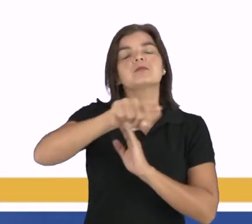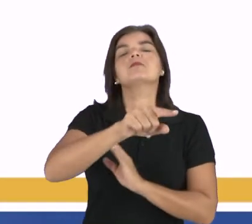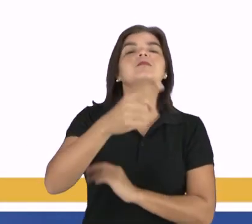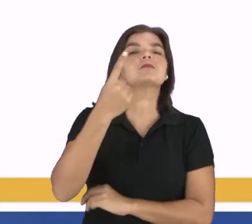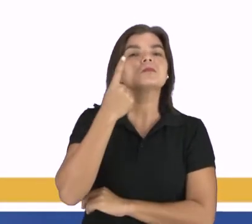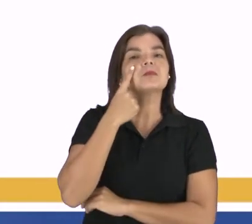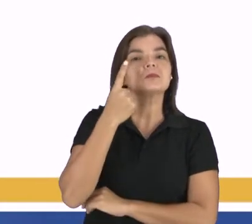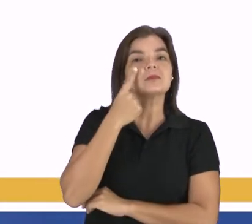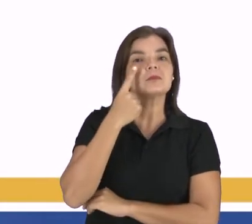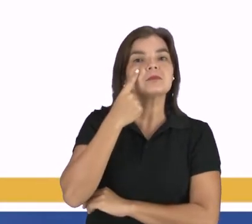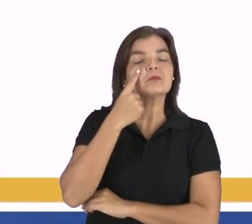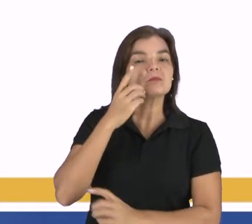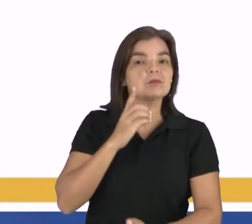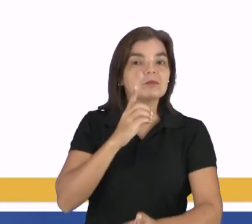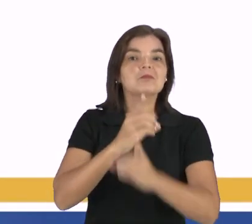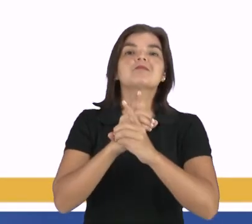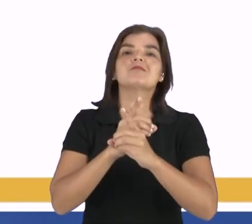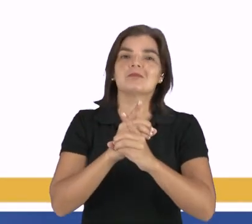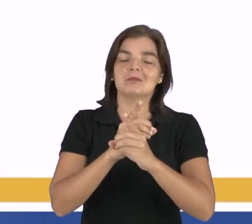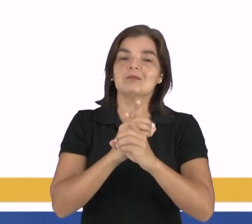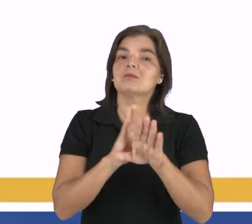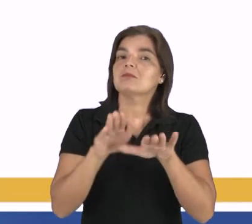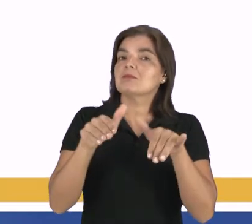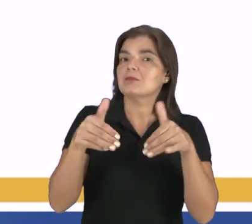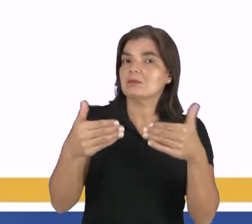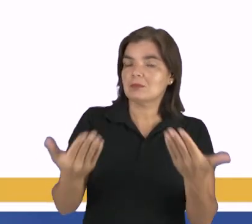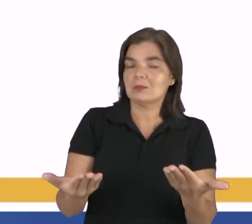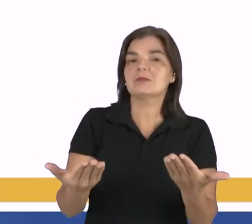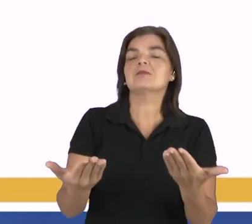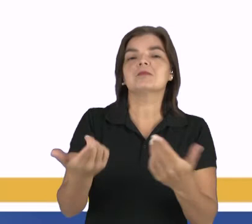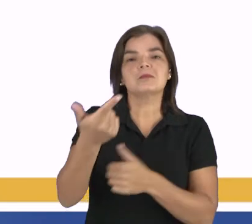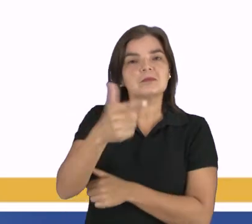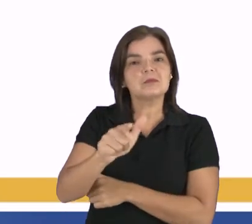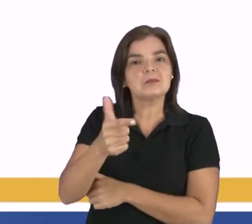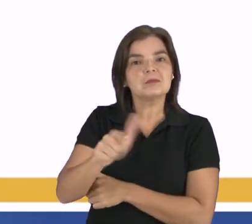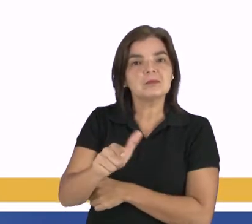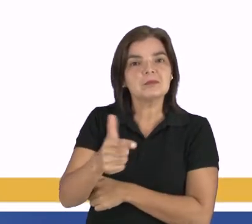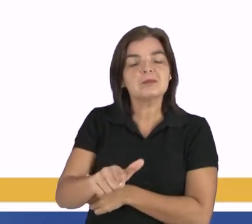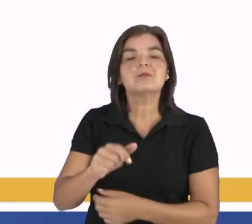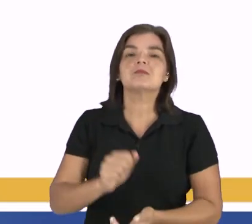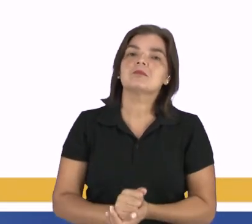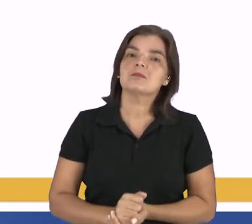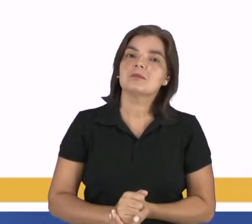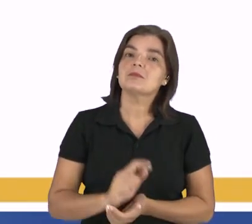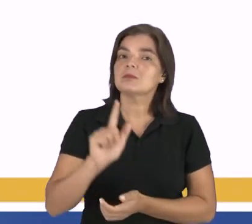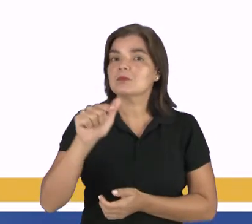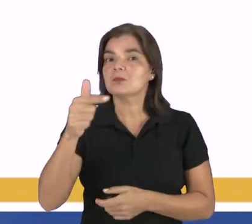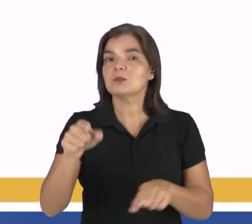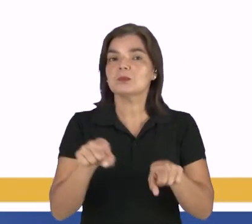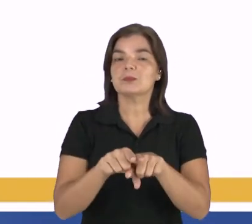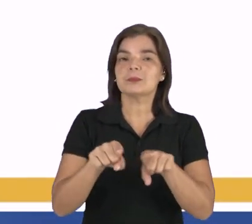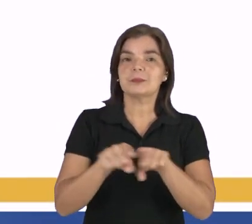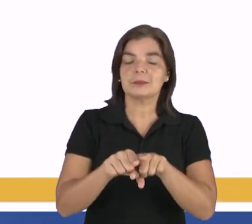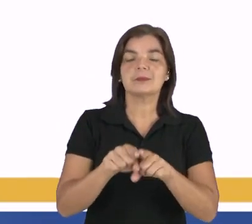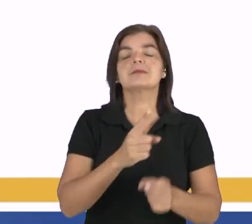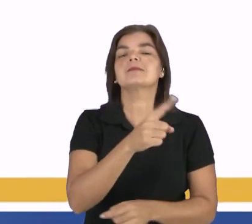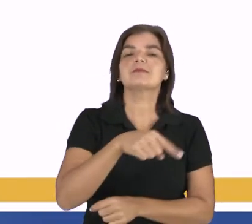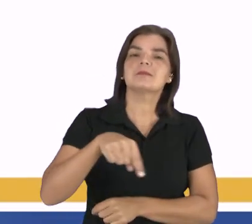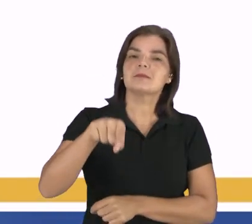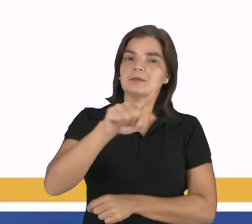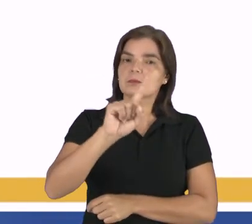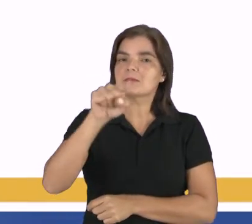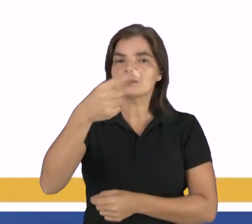tem que identificar a quais expressões eles estão se repetindo. E assim são outros também, que